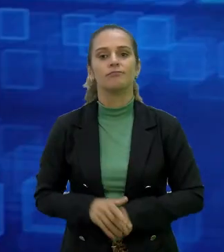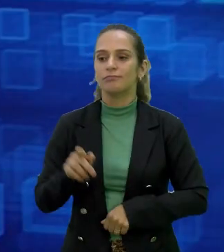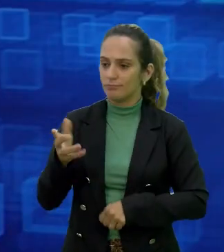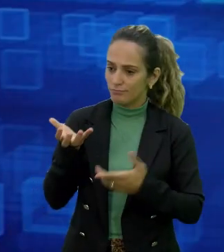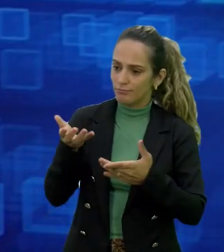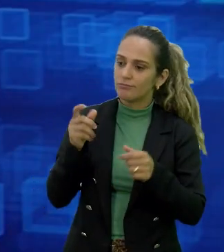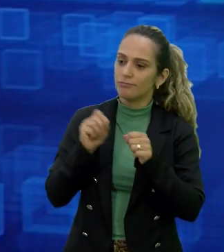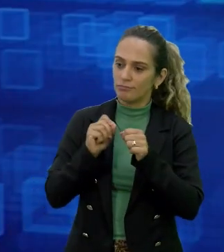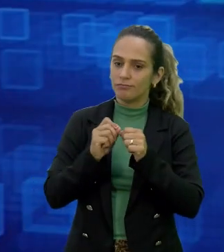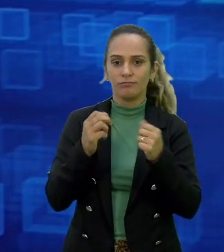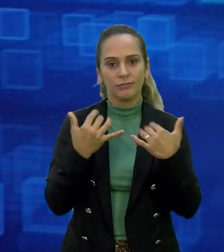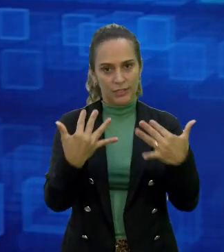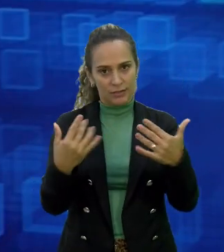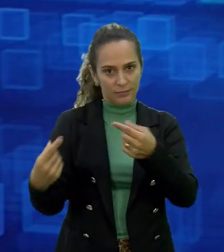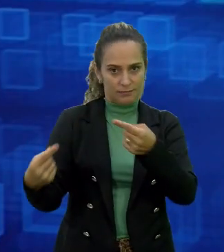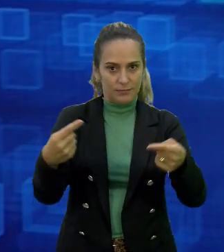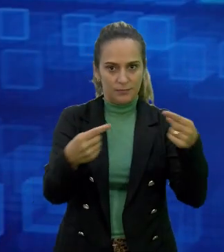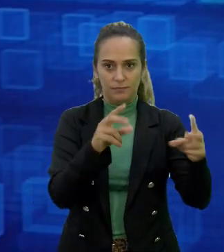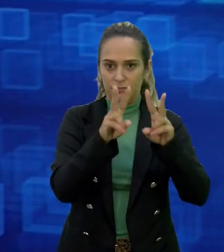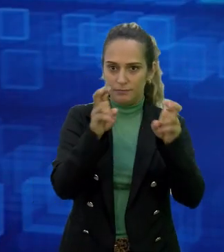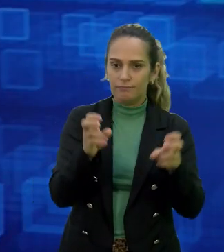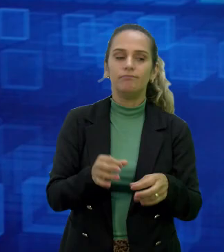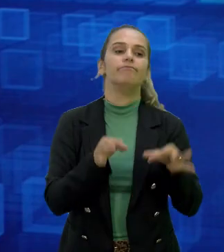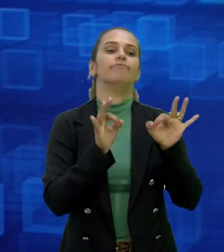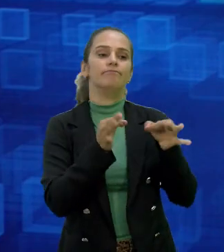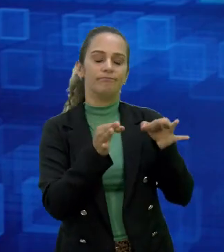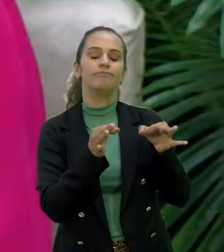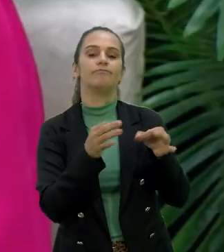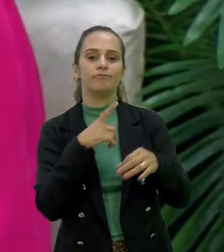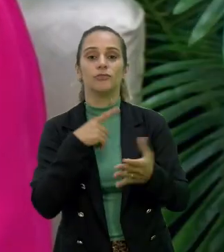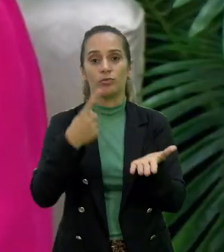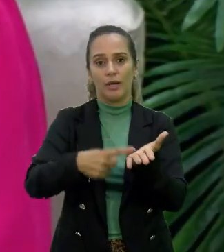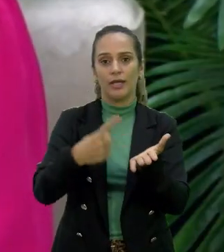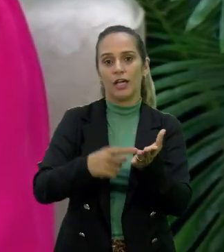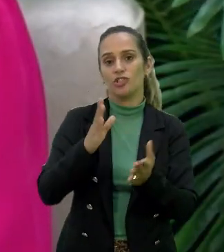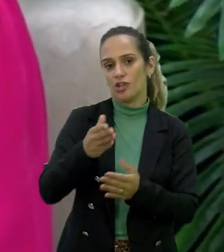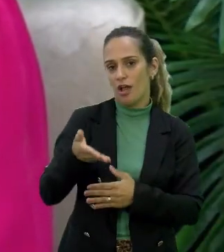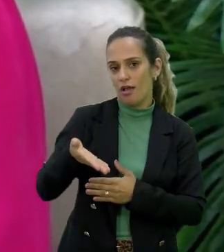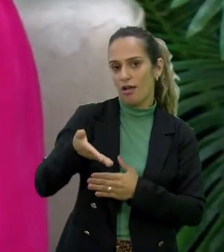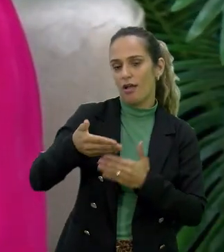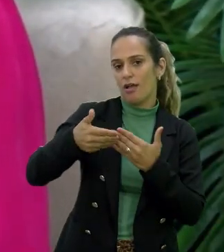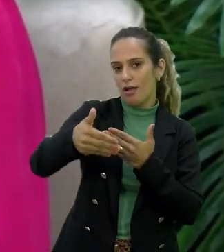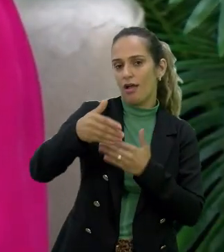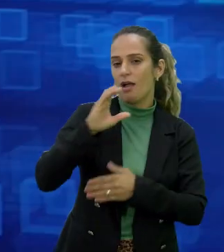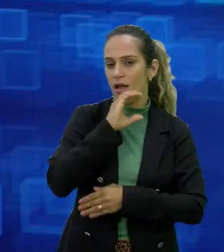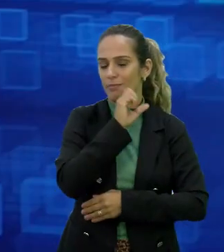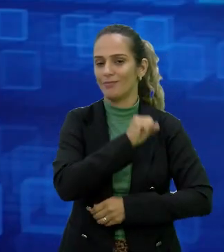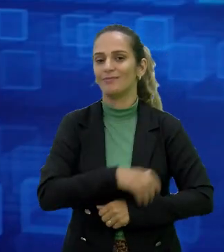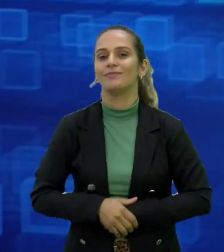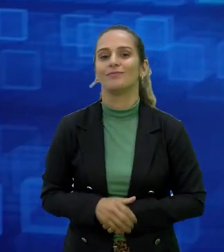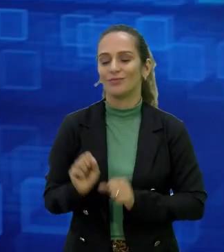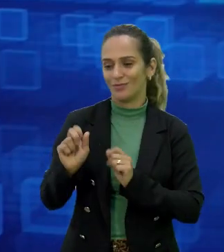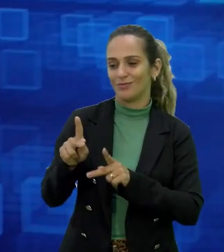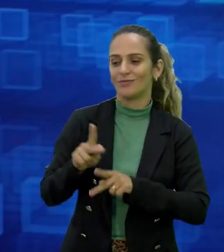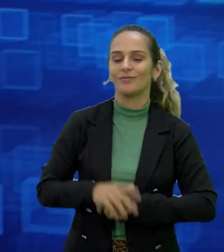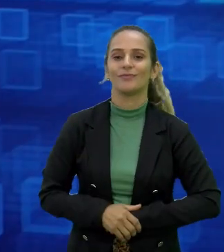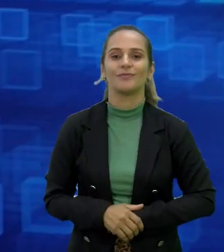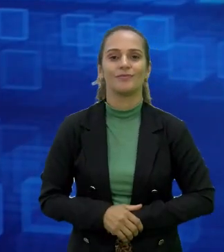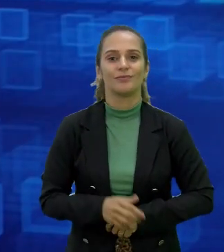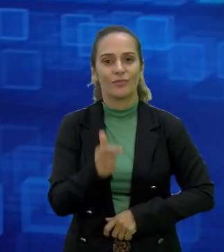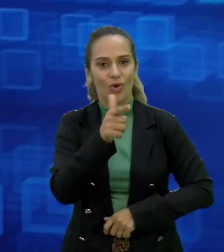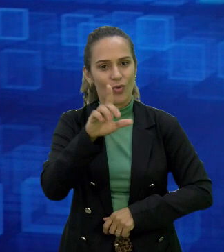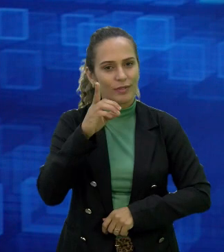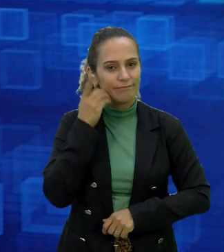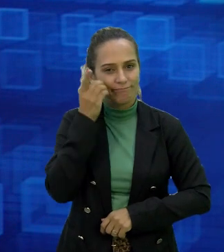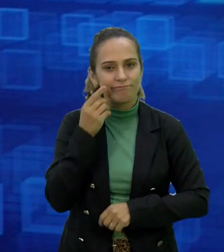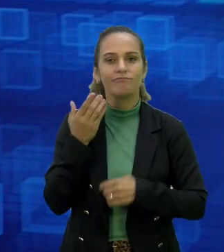que pretende fazer audiências públicas para debater esses temas com certeza a gente já vai marcar uma em breve uma outra coisa